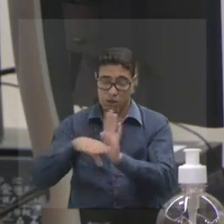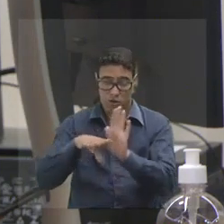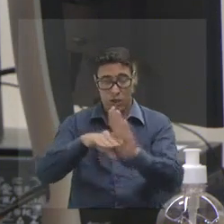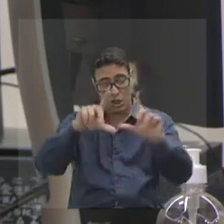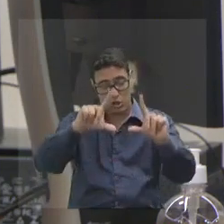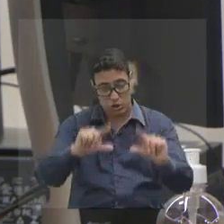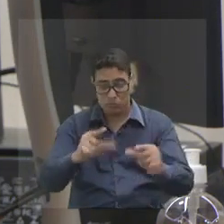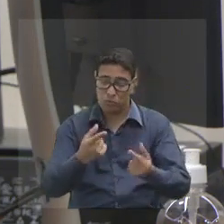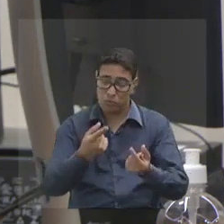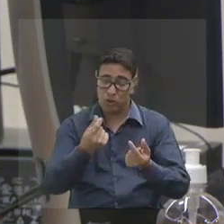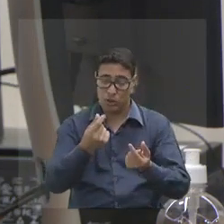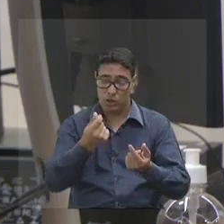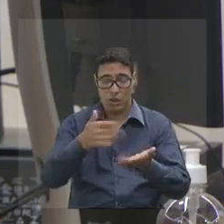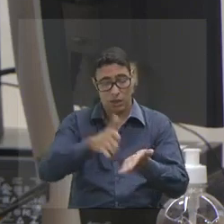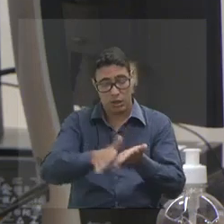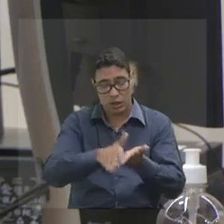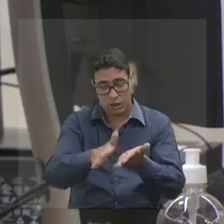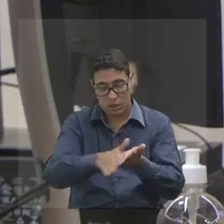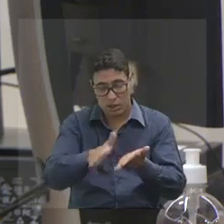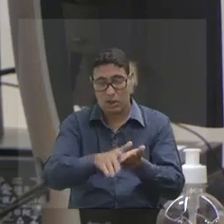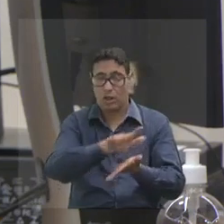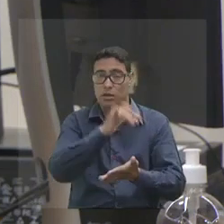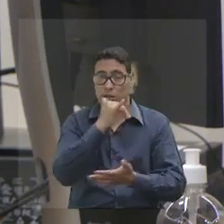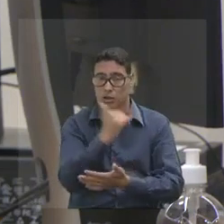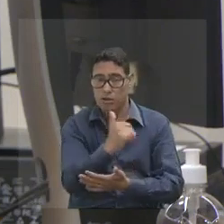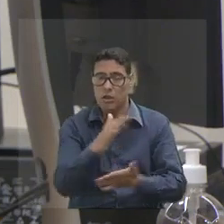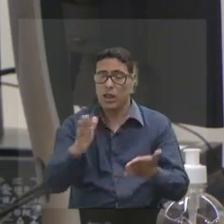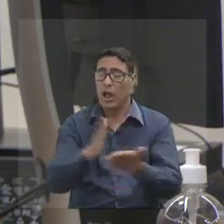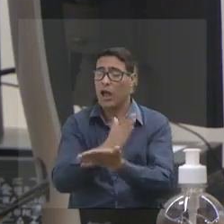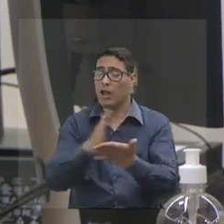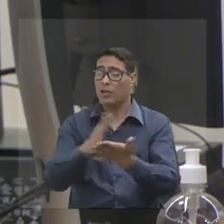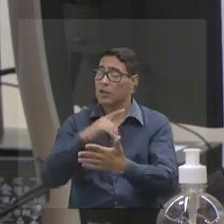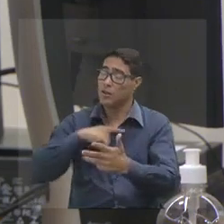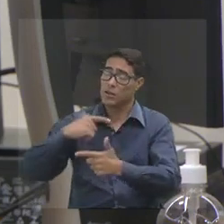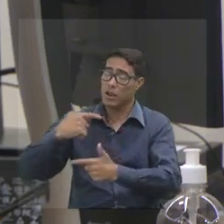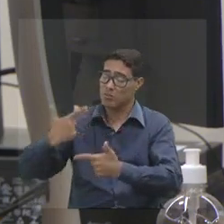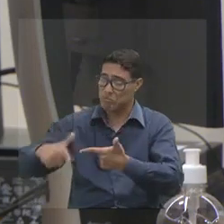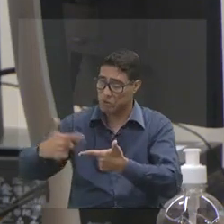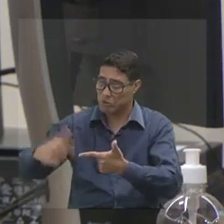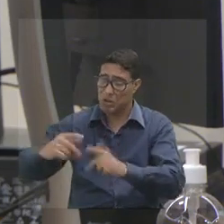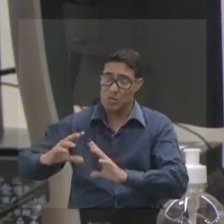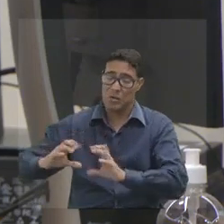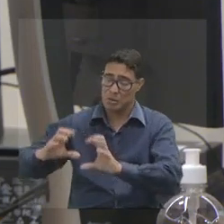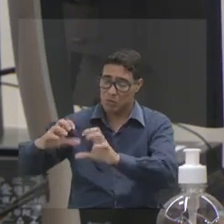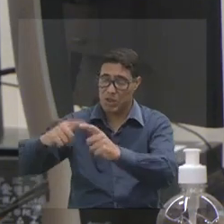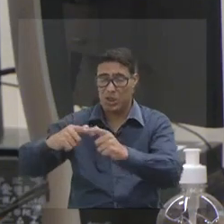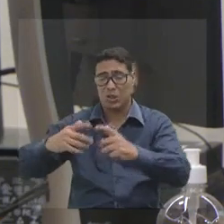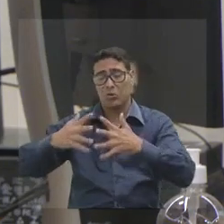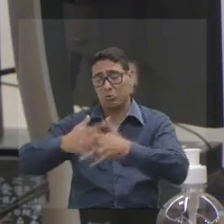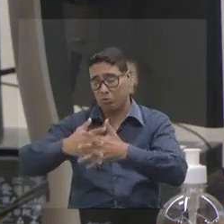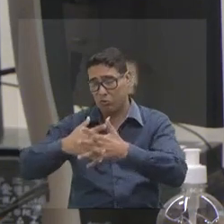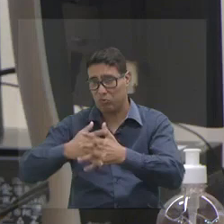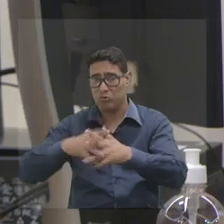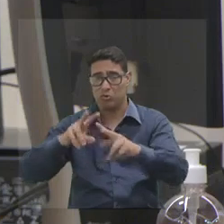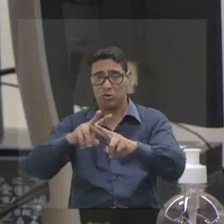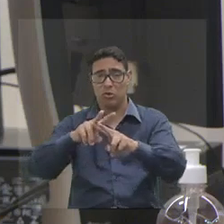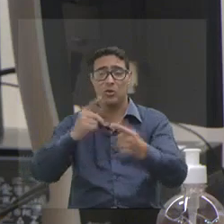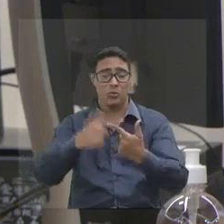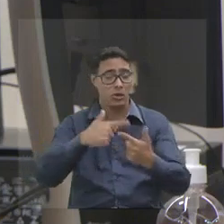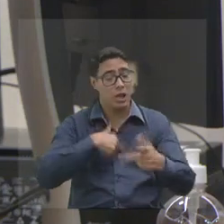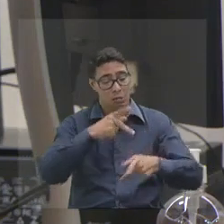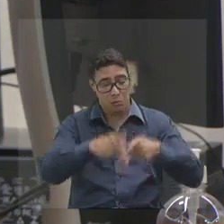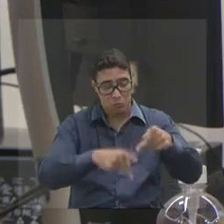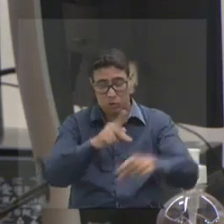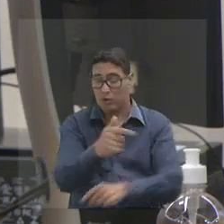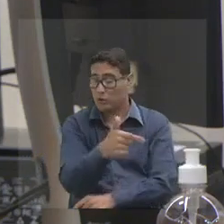é que muitas vezes é até motivo de brigas de confusões nada associações diversas porque a população não tem o dinheiro